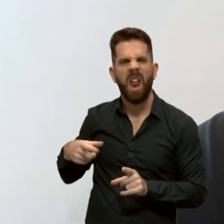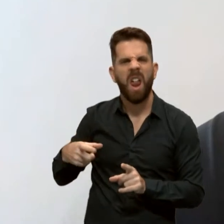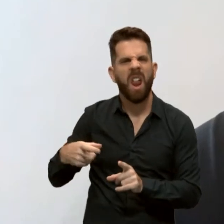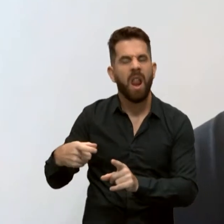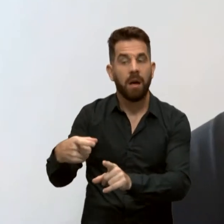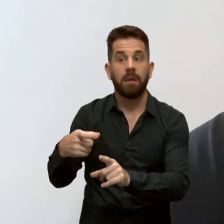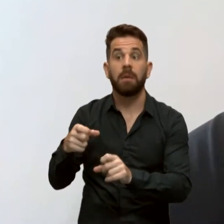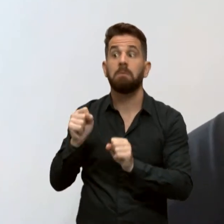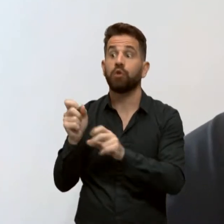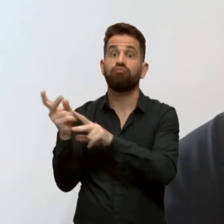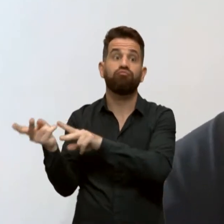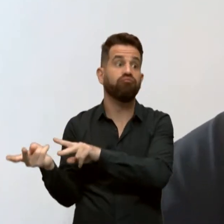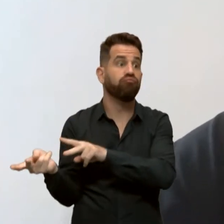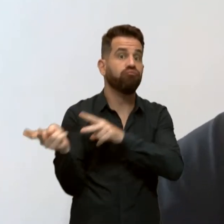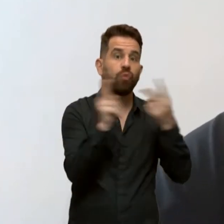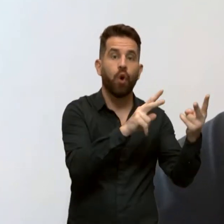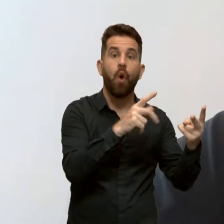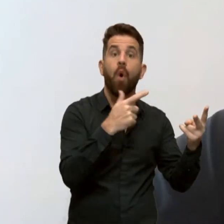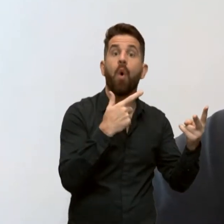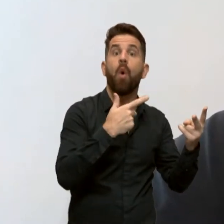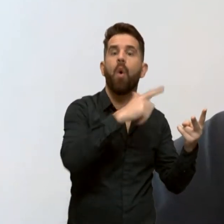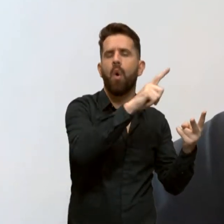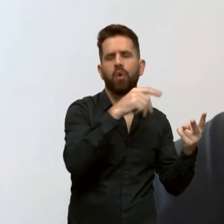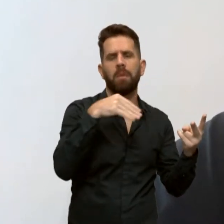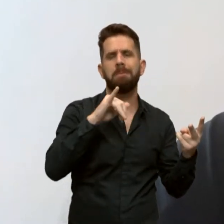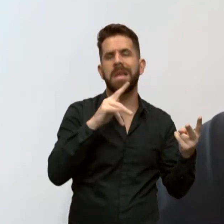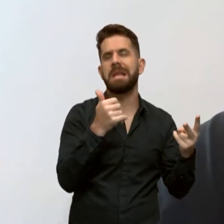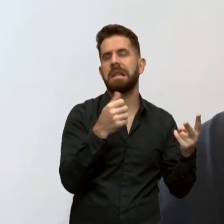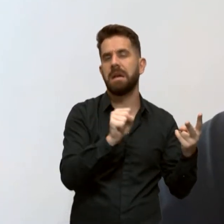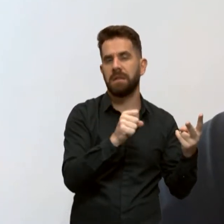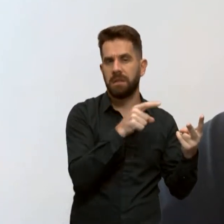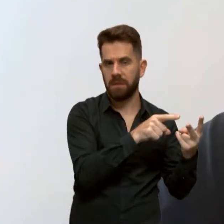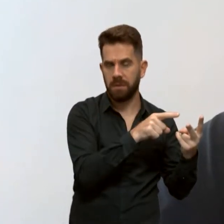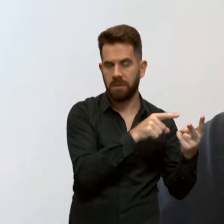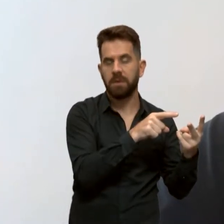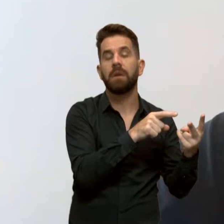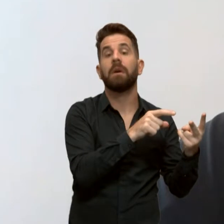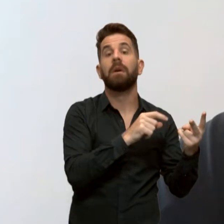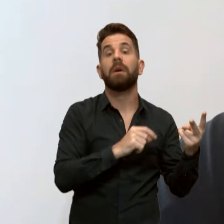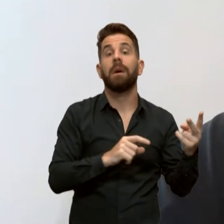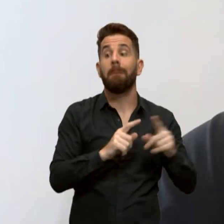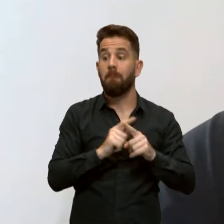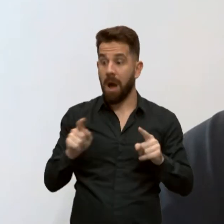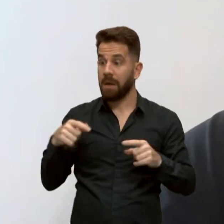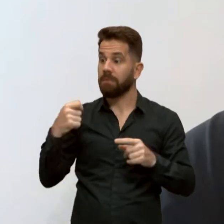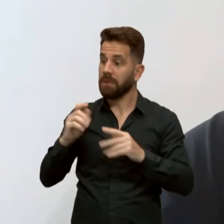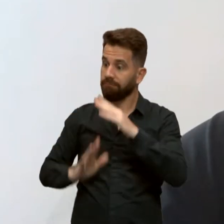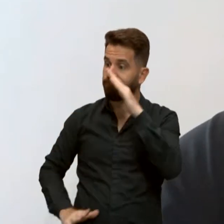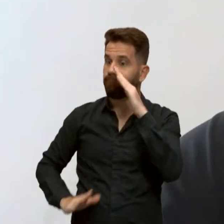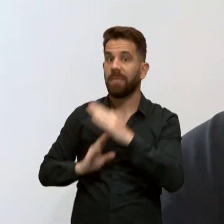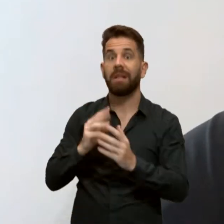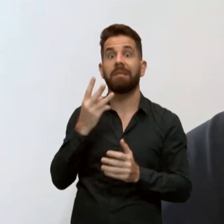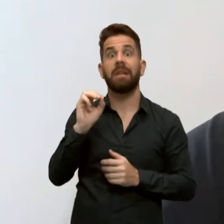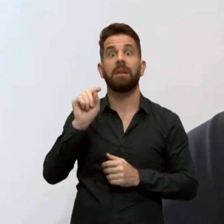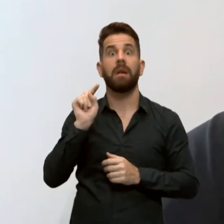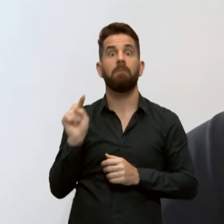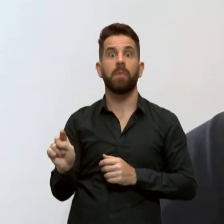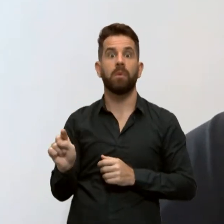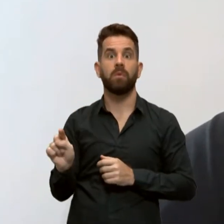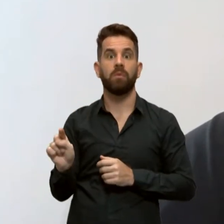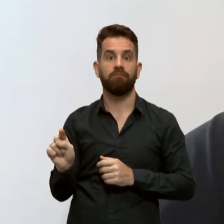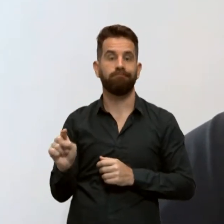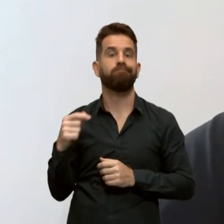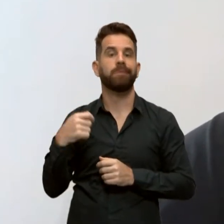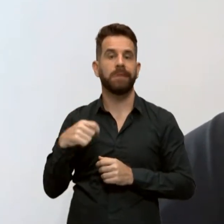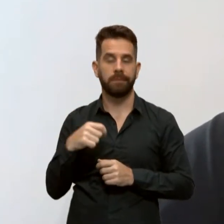esses pontos para a milhagem, que é um outro sistema. Só que você precisaria alcançar 30 mil pontos. Então, você tem a oportunidade